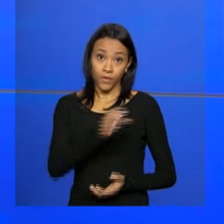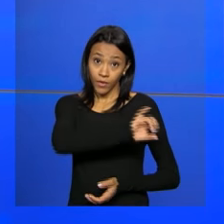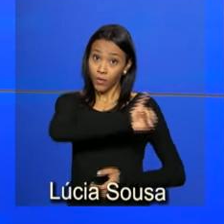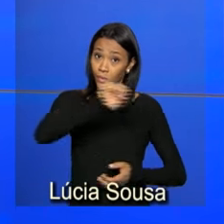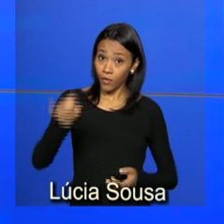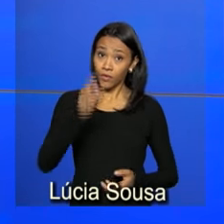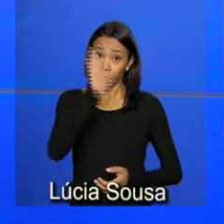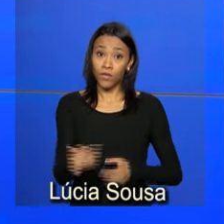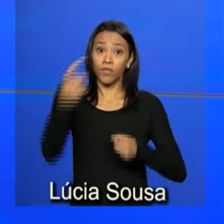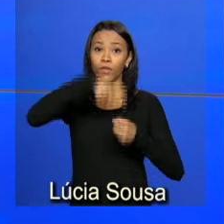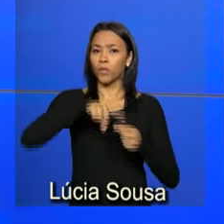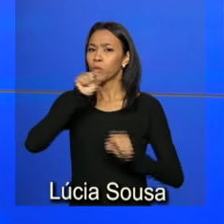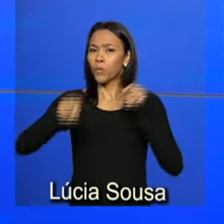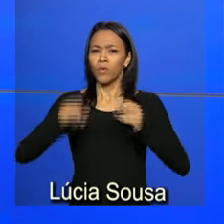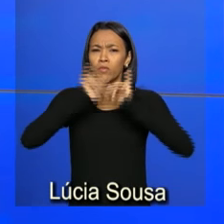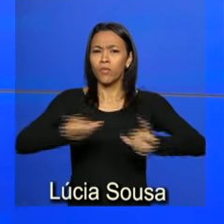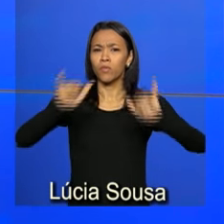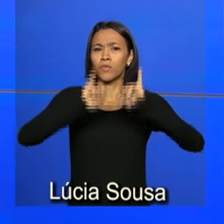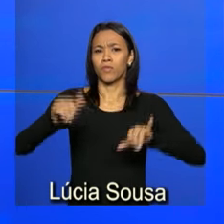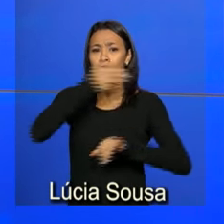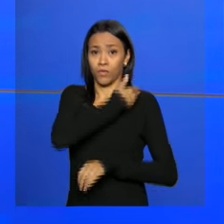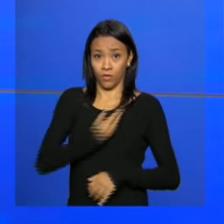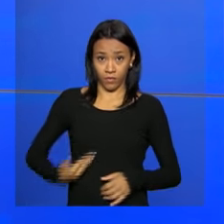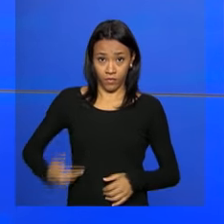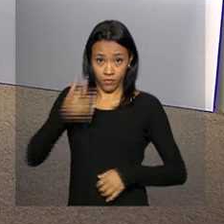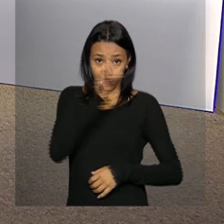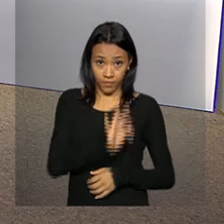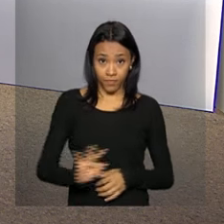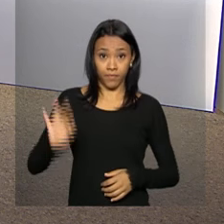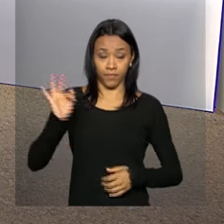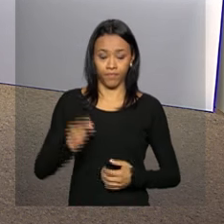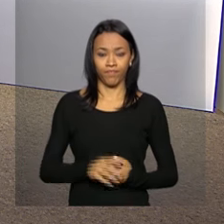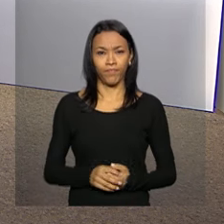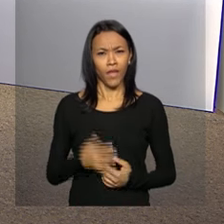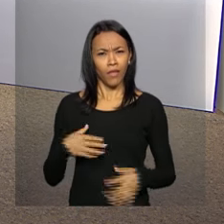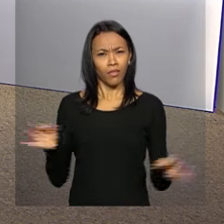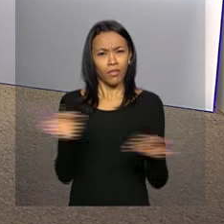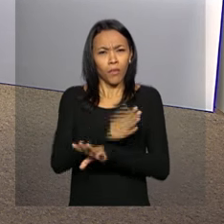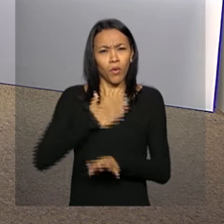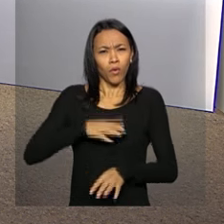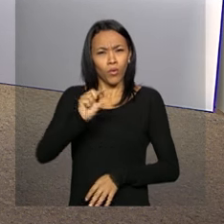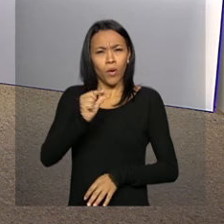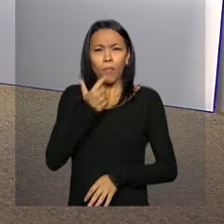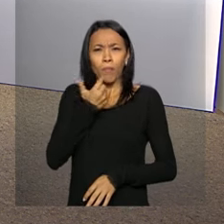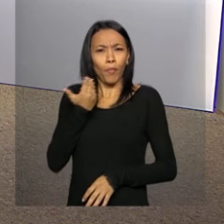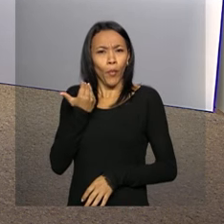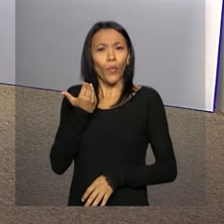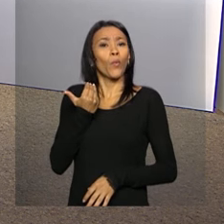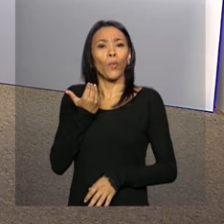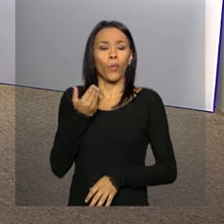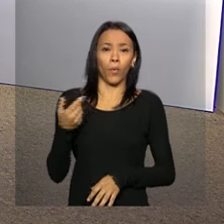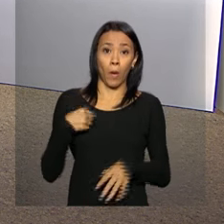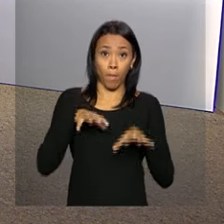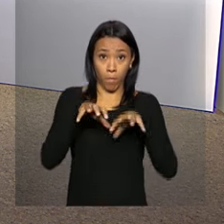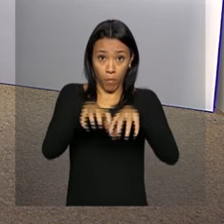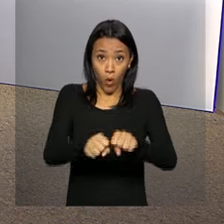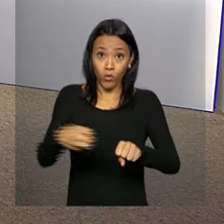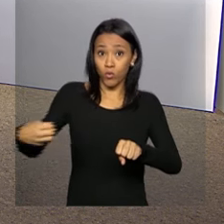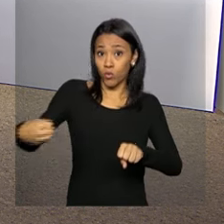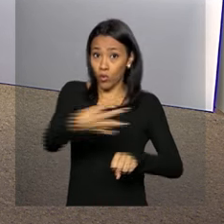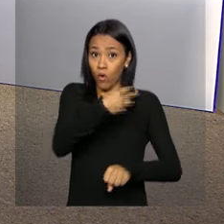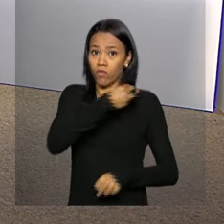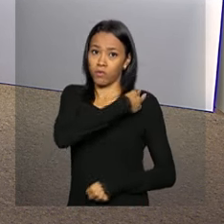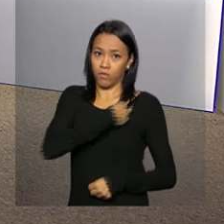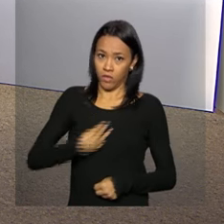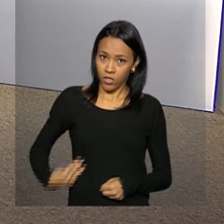Olá, estamos de volta com as notícias do governo federal. Terminou agora há pouco a posse dos novos ministros da Justiça,